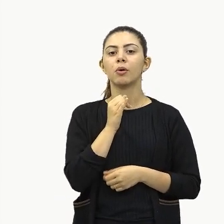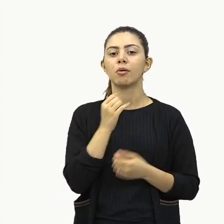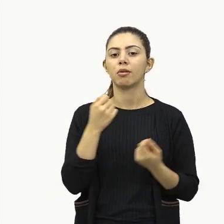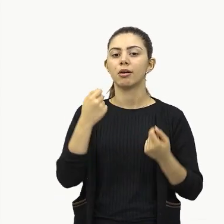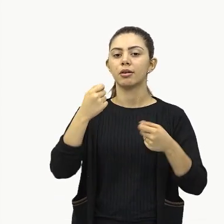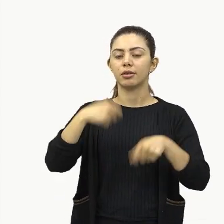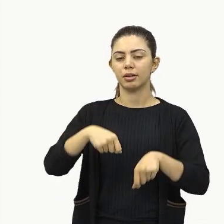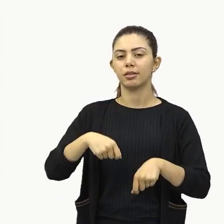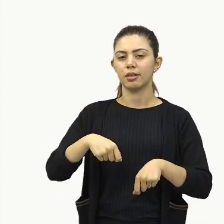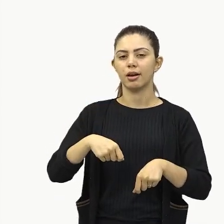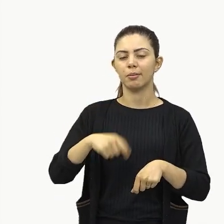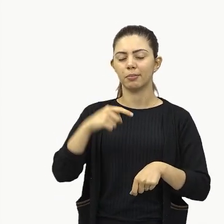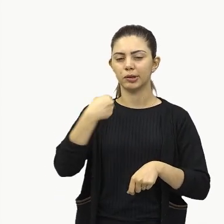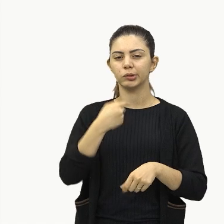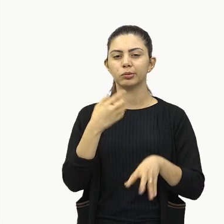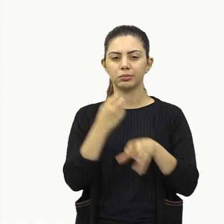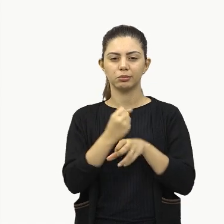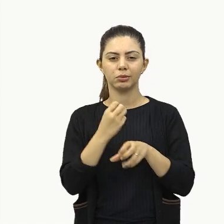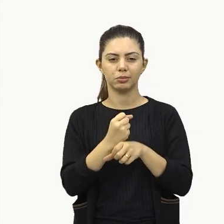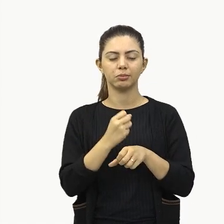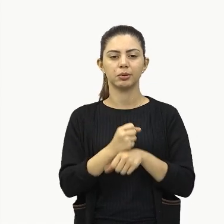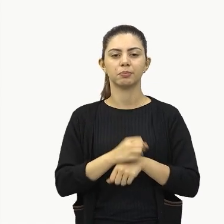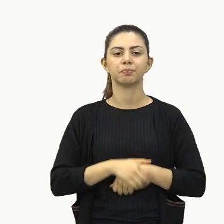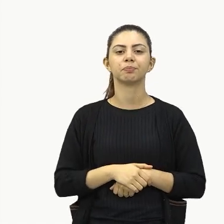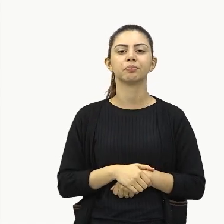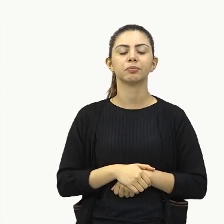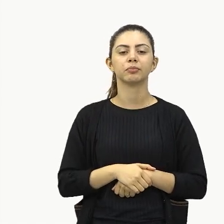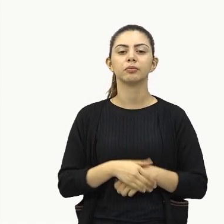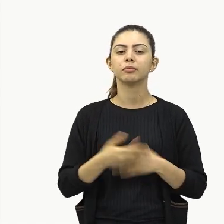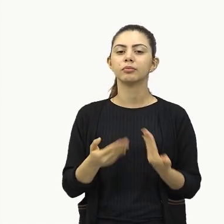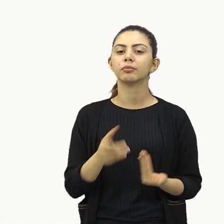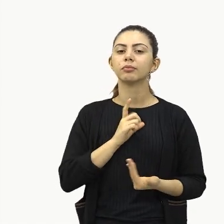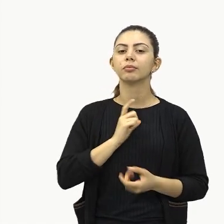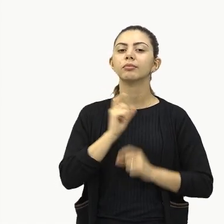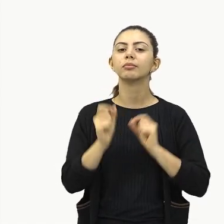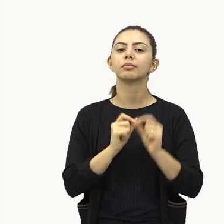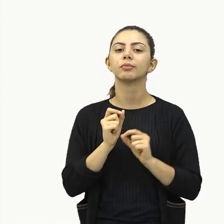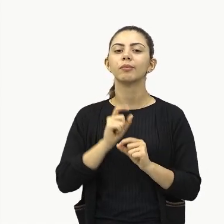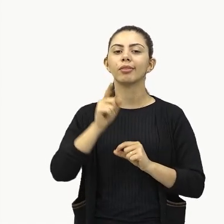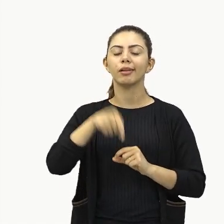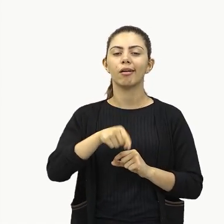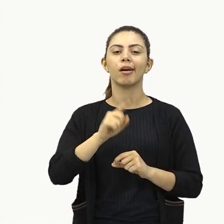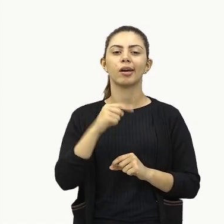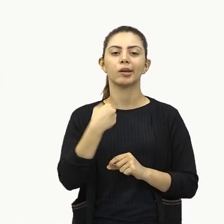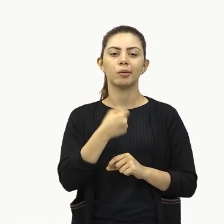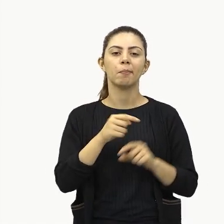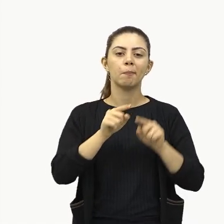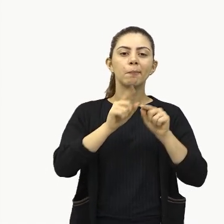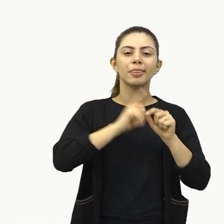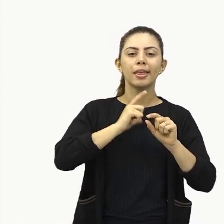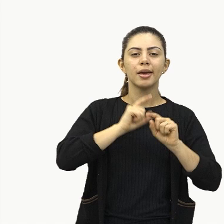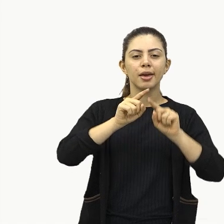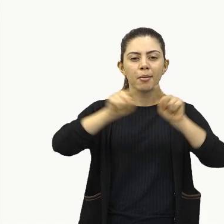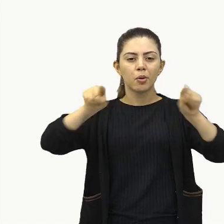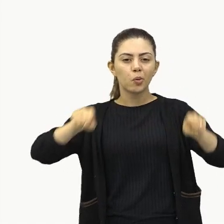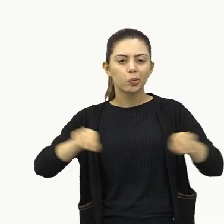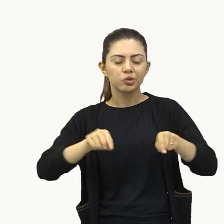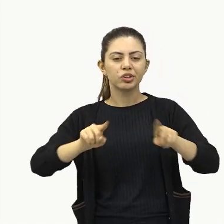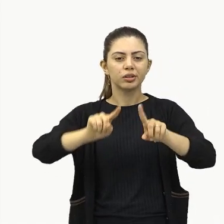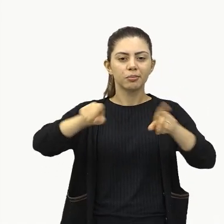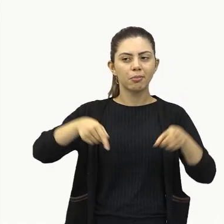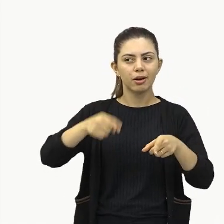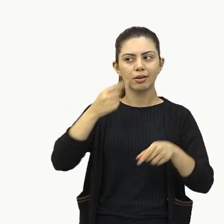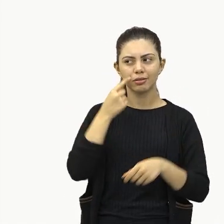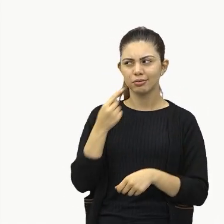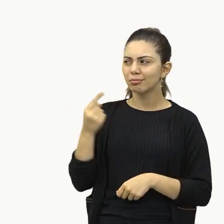do que aquele primeiro exemplo aqui do Pedro, onde aparecem os sinais de associação, parêntese e colchete. Então, o